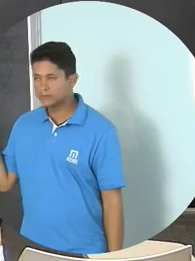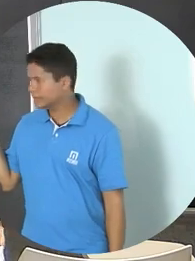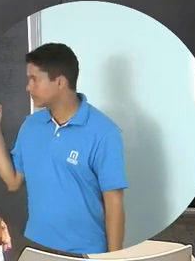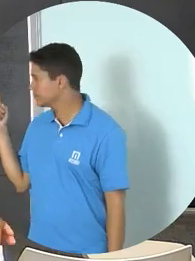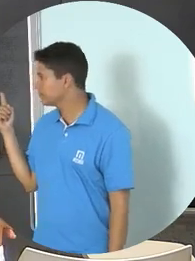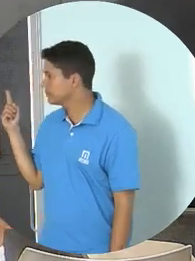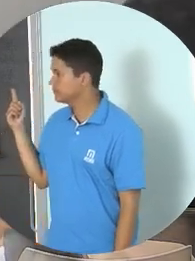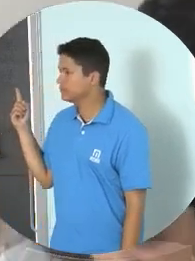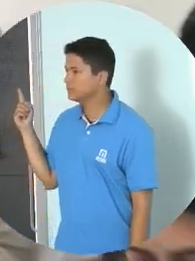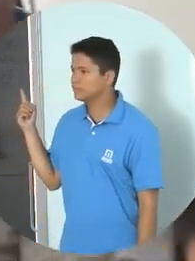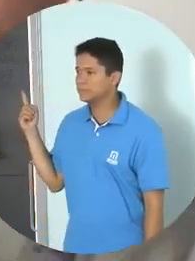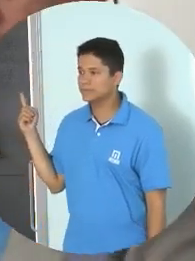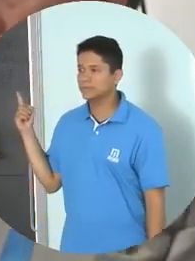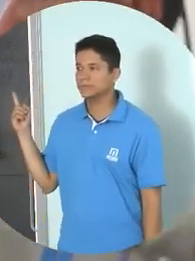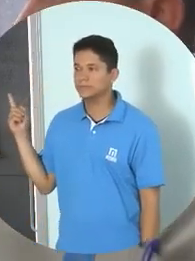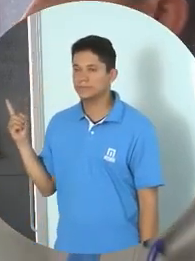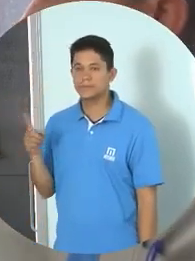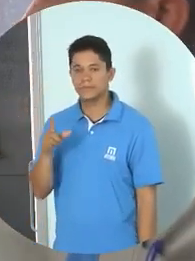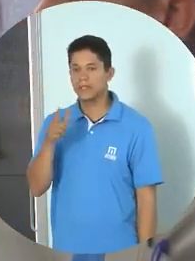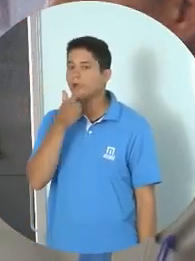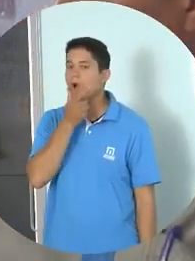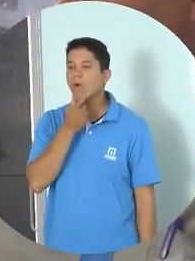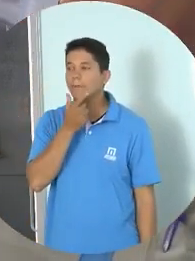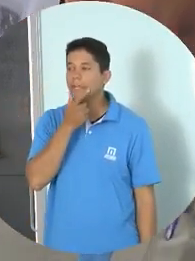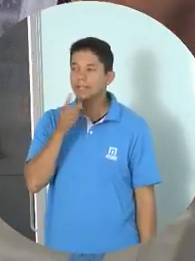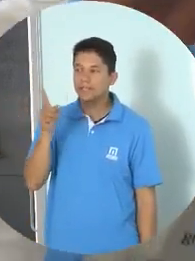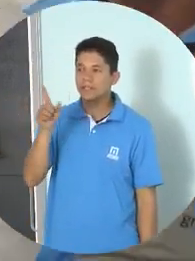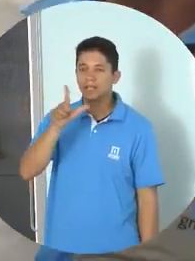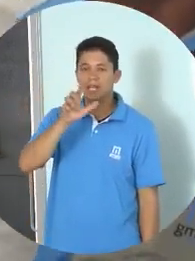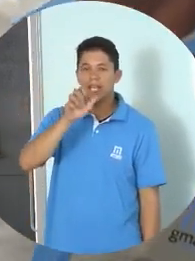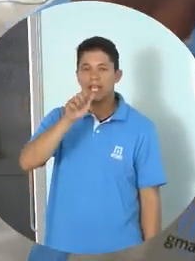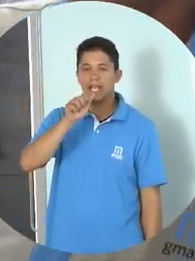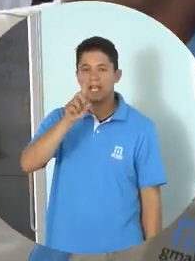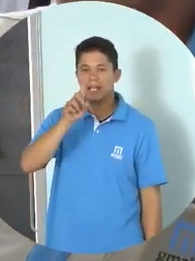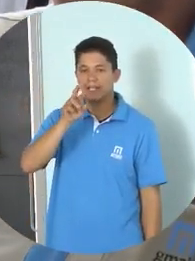Leandro e Felipe, da DF Joia. Boa tarde.